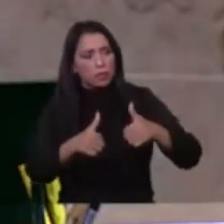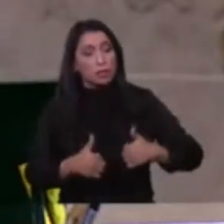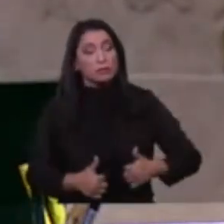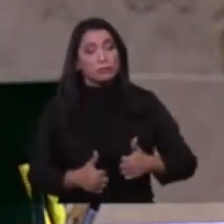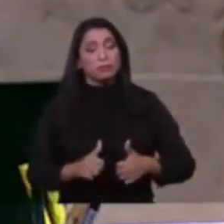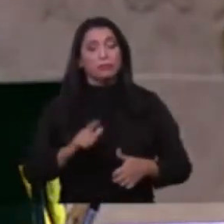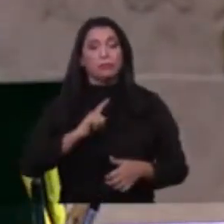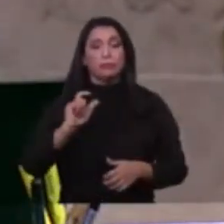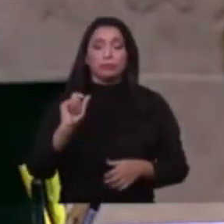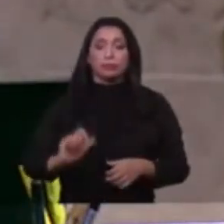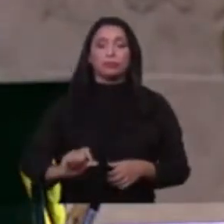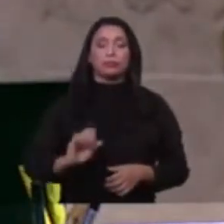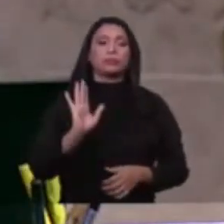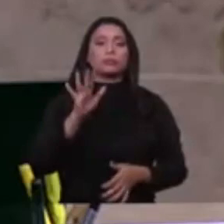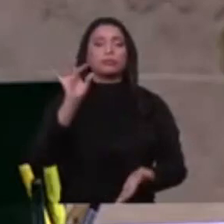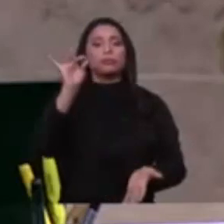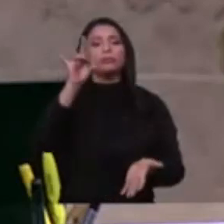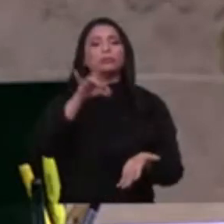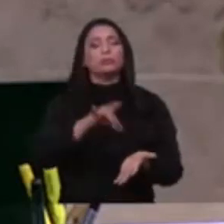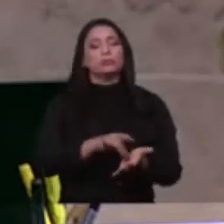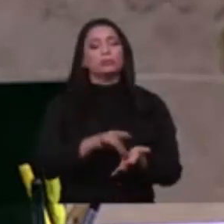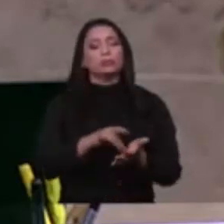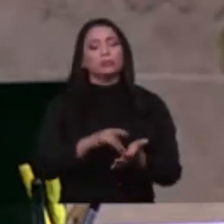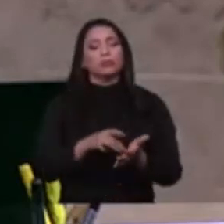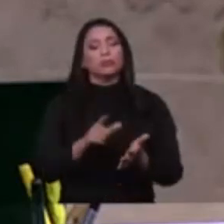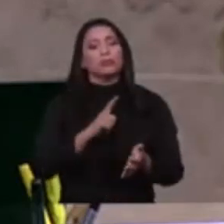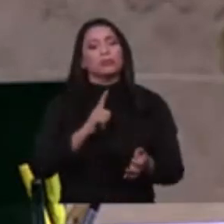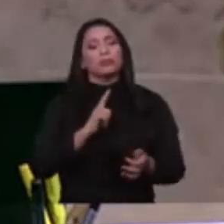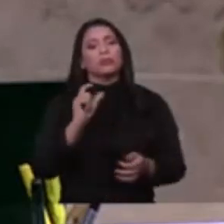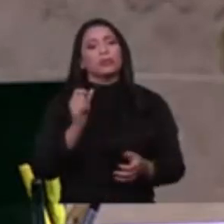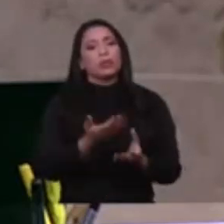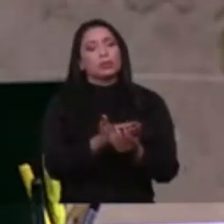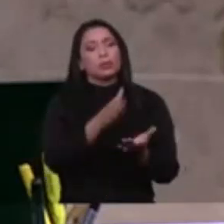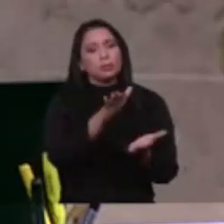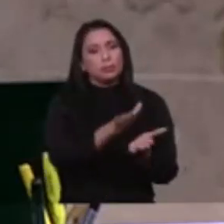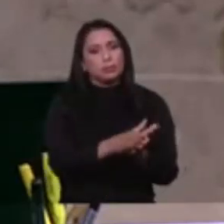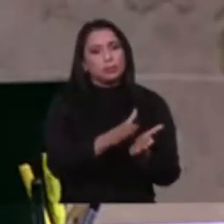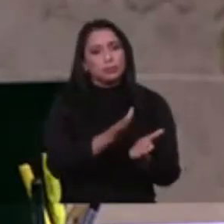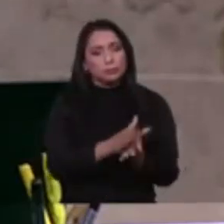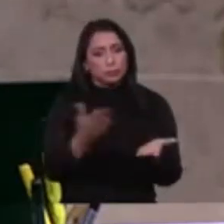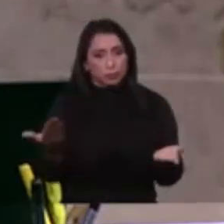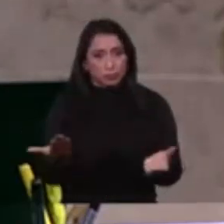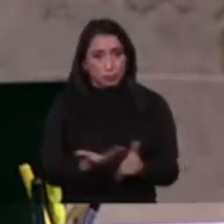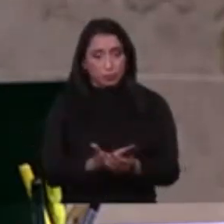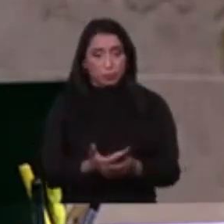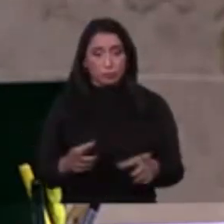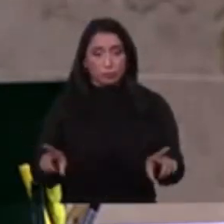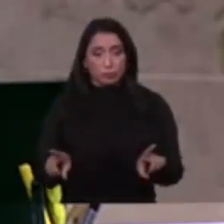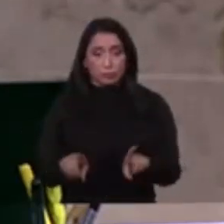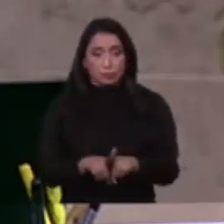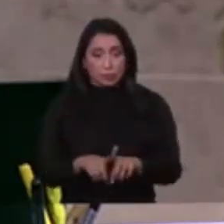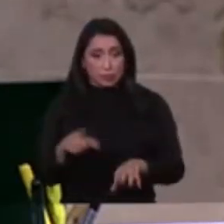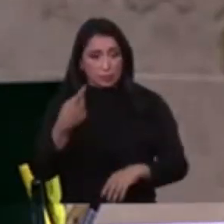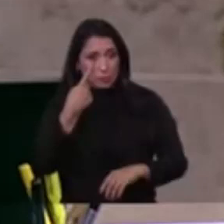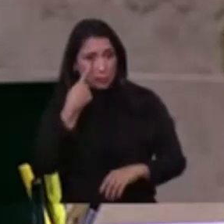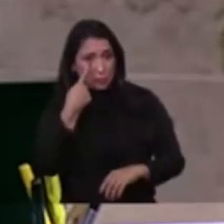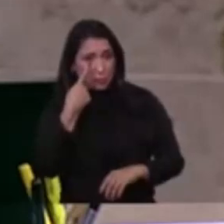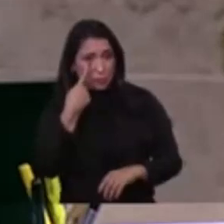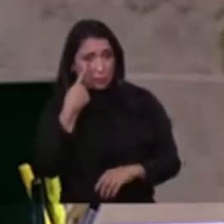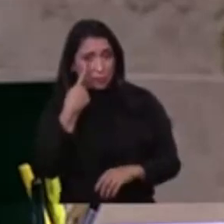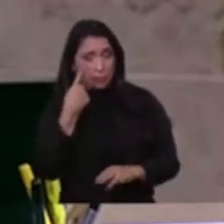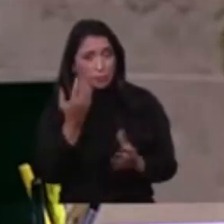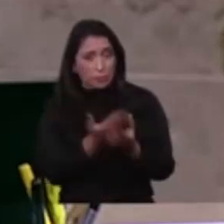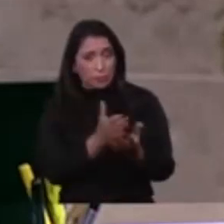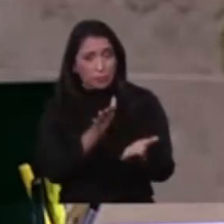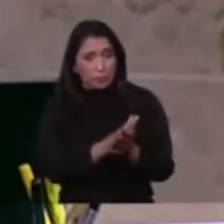uma vez reconhecidos os pressupostos processuais e condições da ação, bem como a observância ao devido